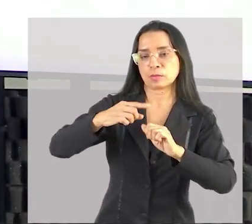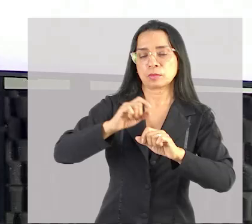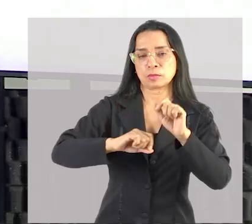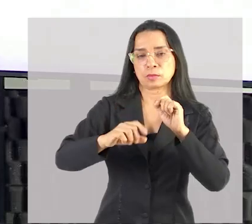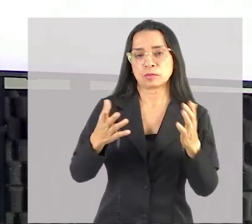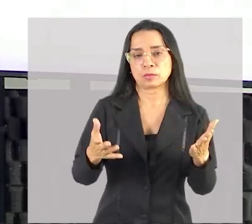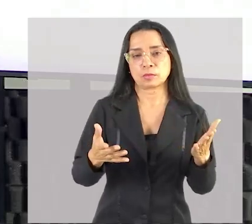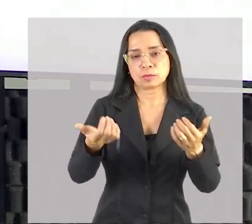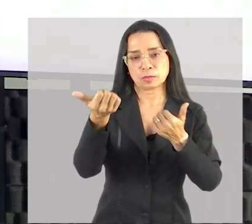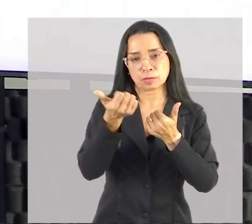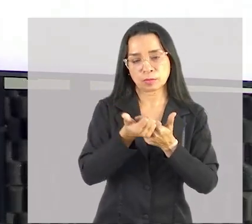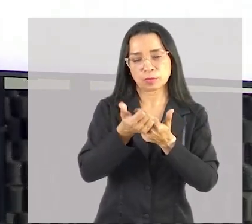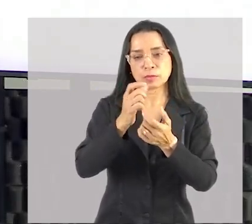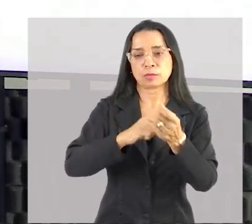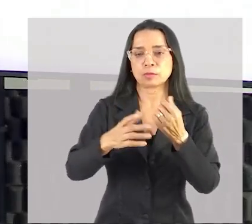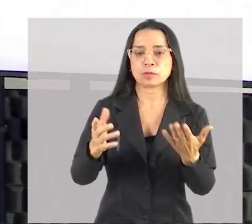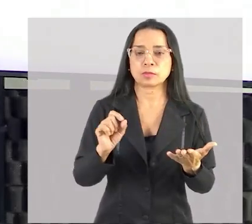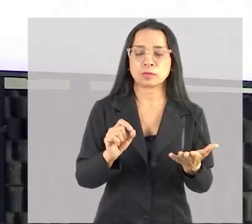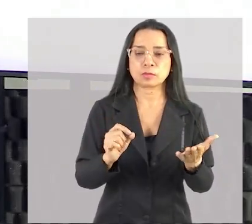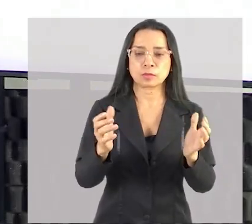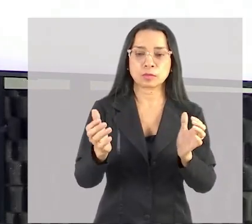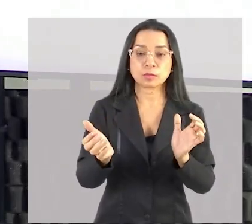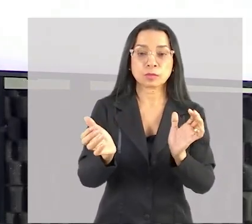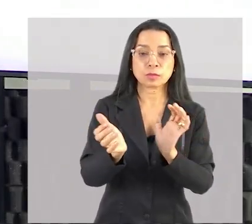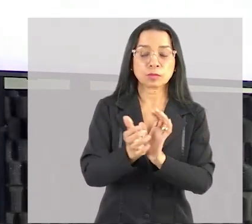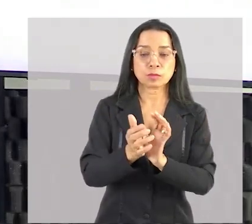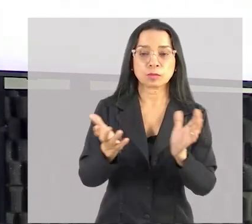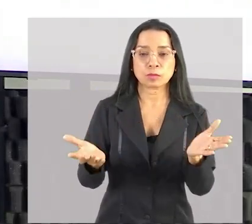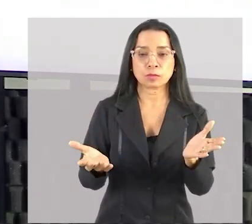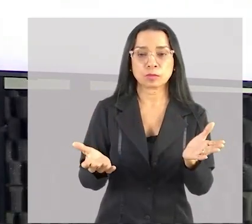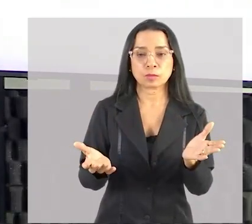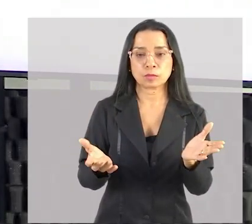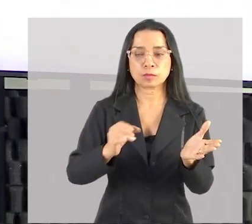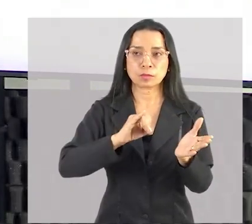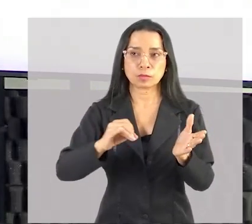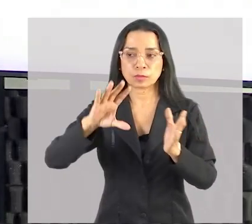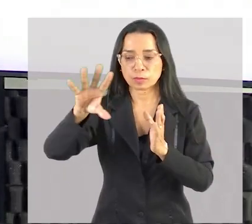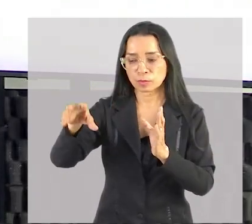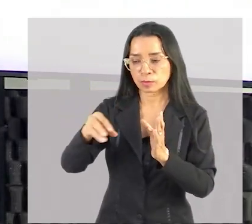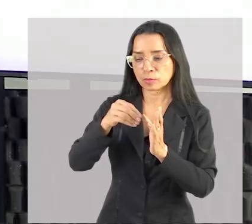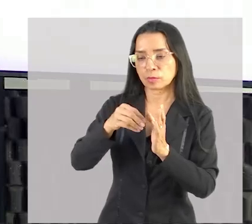tá? Se eu estiver colocando na estrutura, eu tenho uma adição.